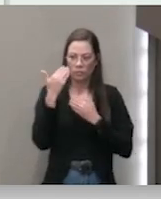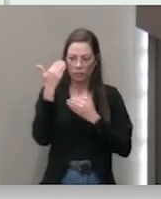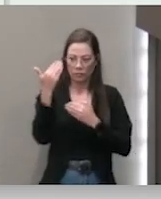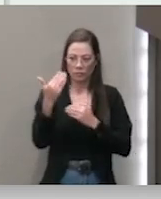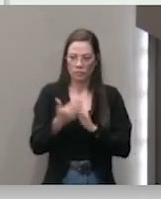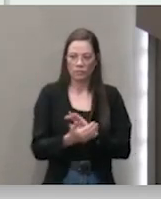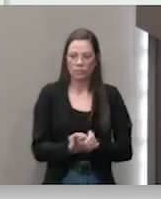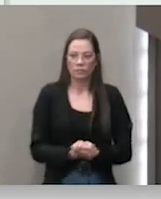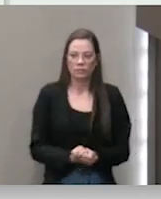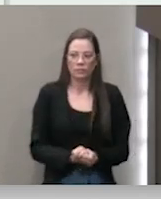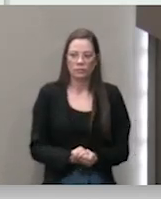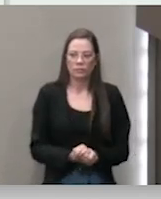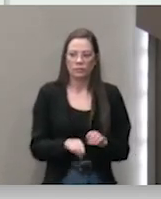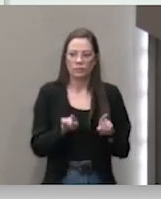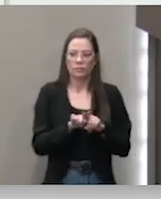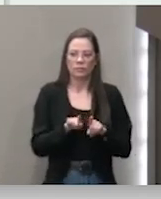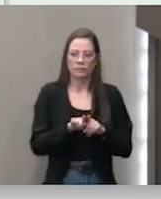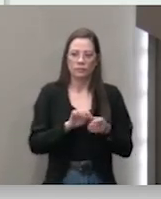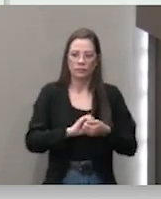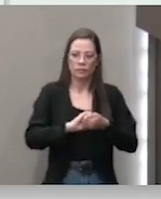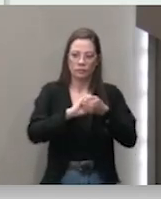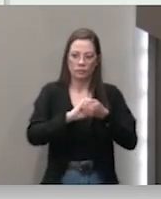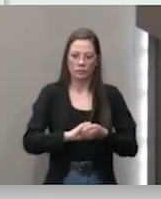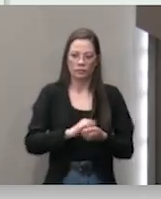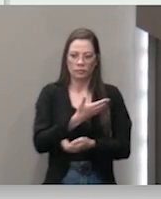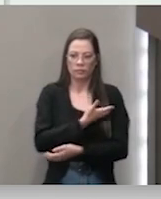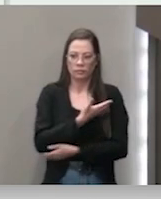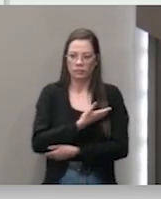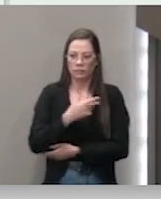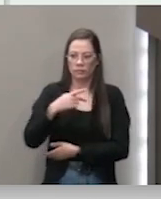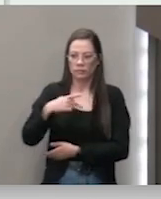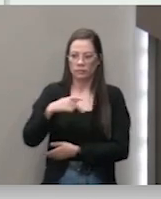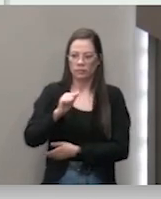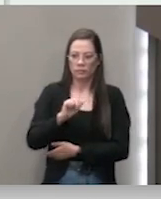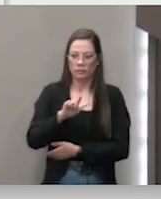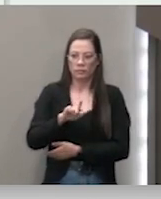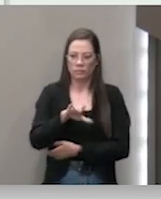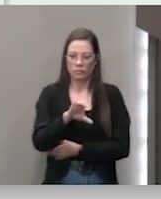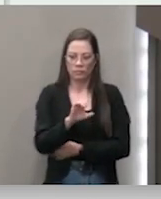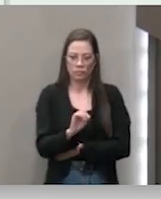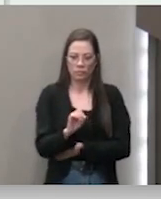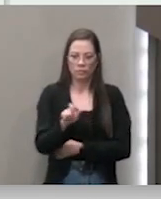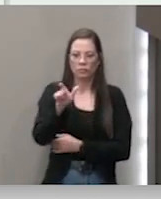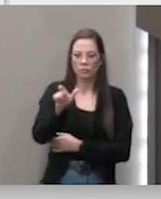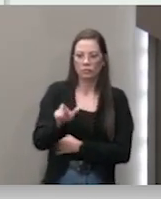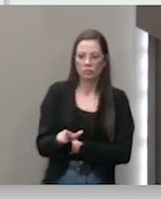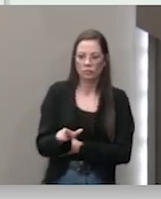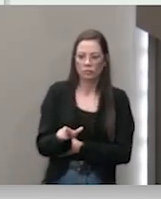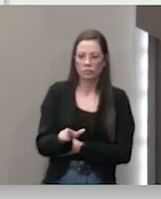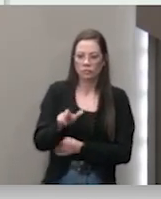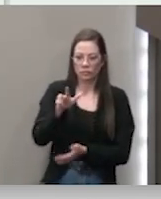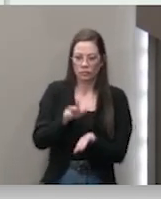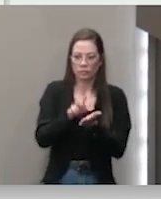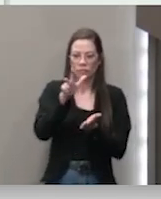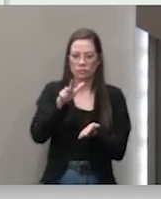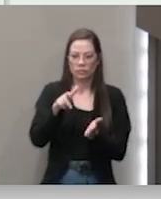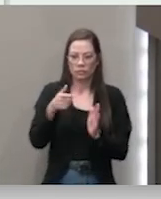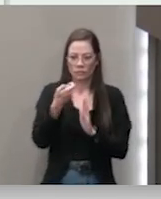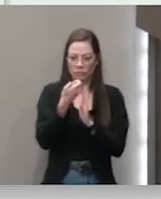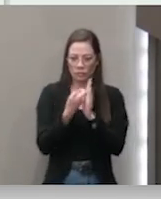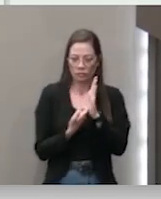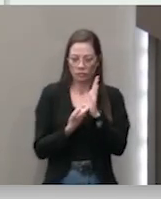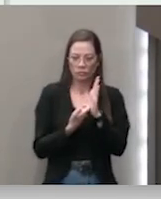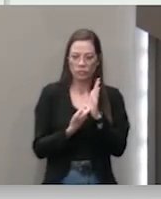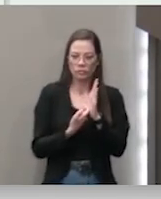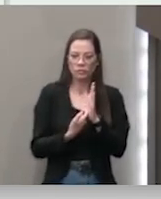vereadora Ada. Também gostaria de cumprimentar o nosso amigo Paulo Franzen, que está aí, um dos aprovados no concurso da